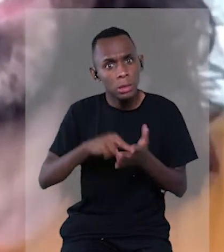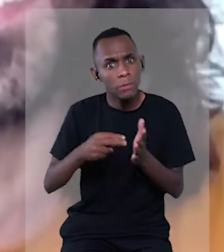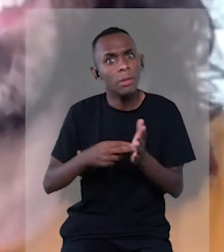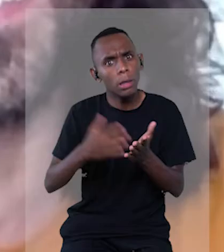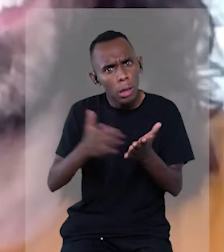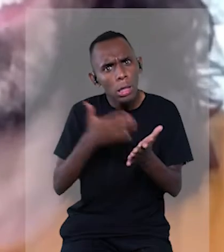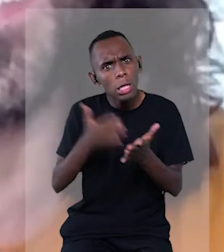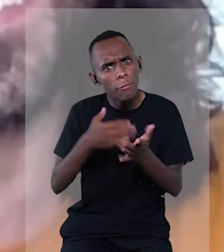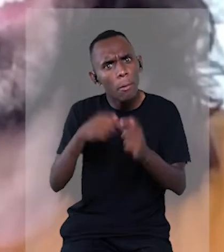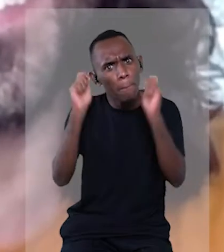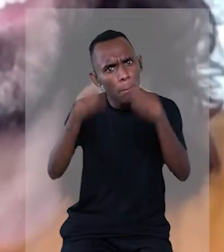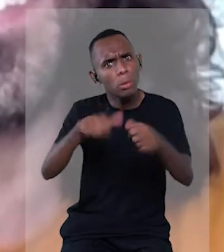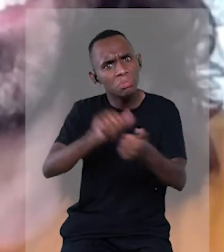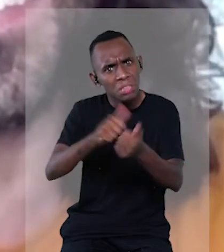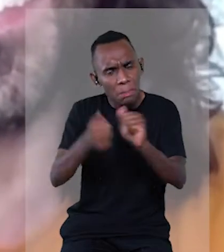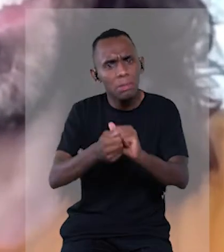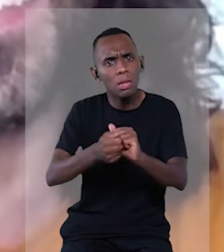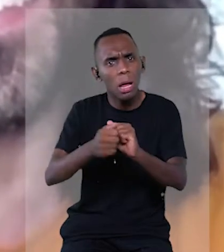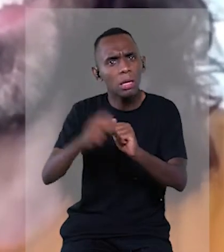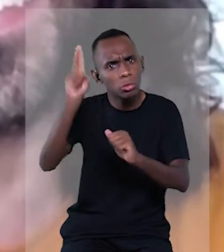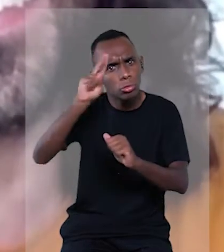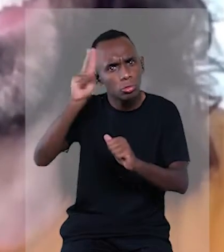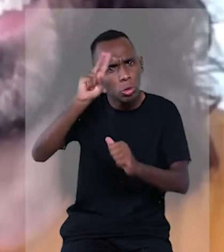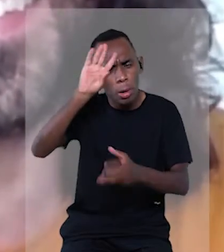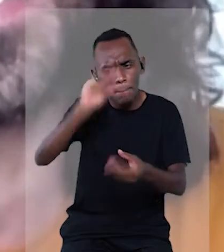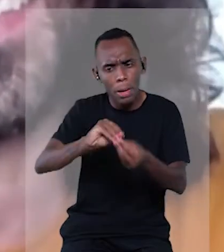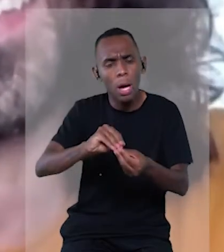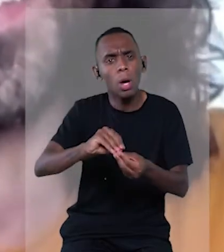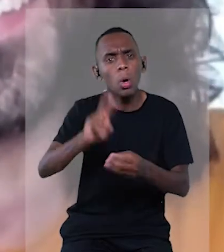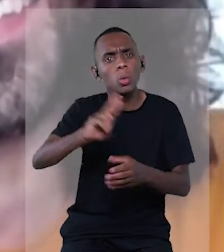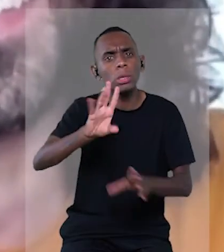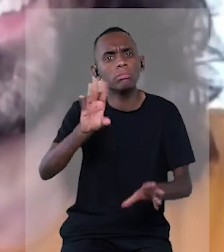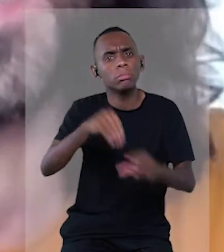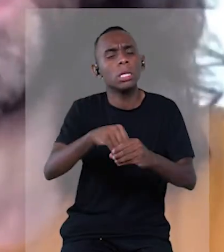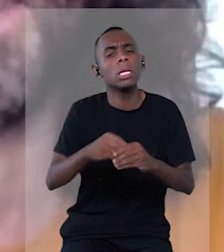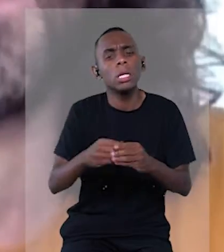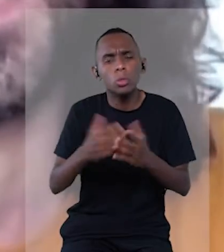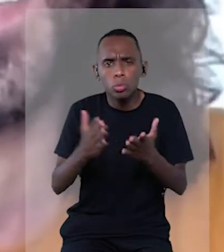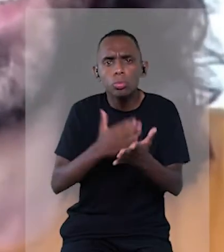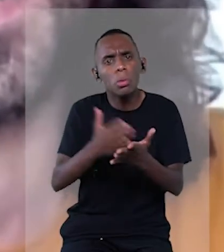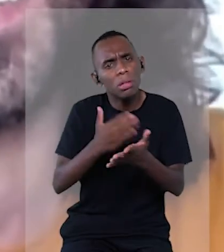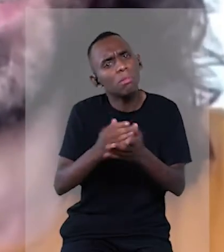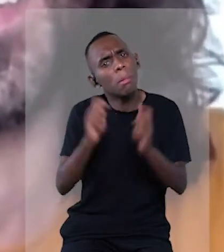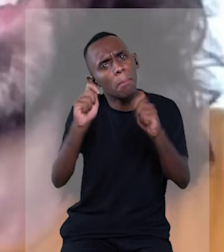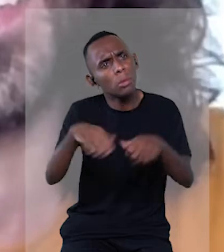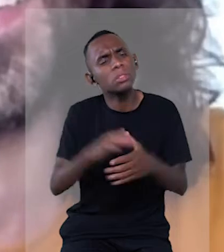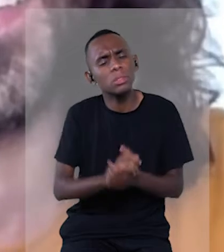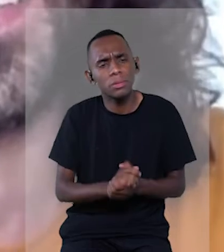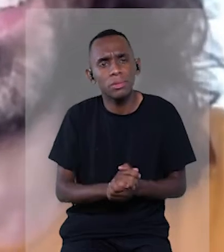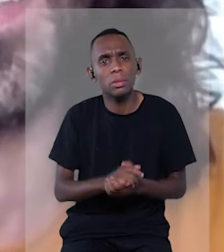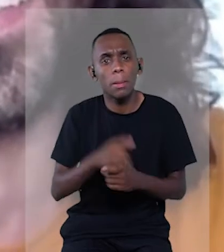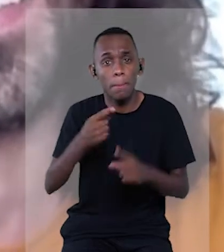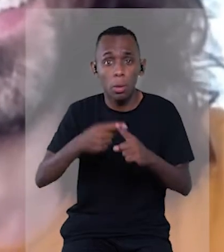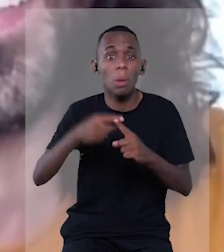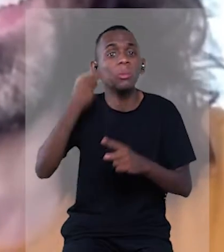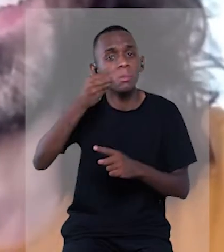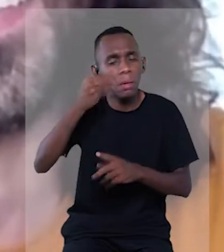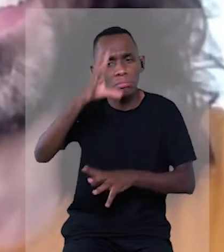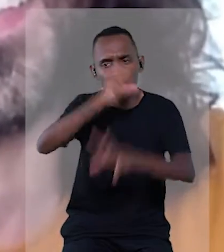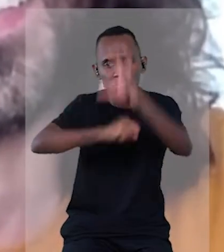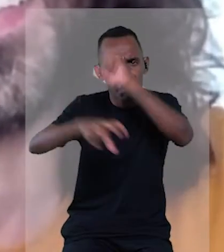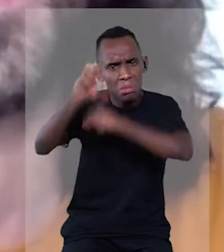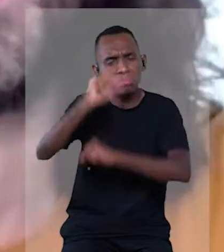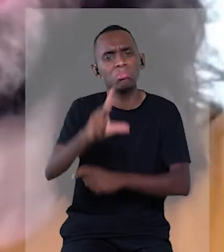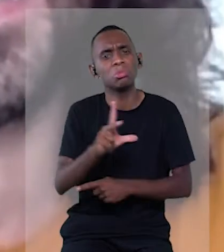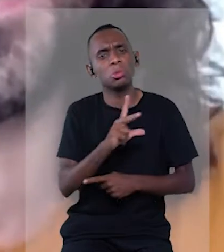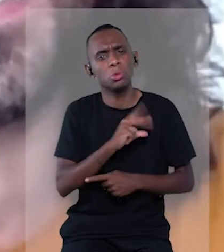conta, não, me- você retém a história mesmo, né, do sim, país, além da cultura que você exatamente, deve ter aprendido muito aí,